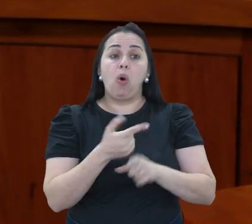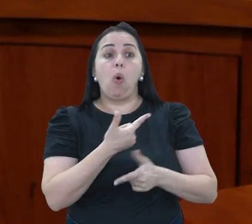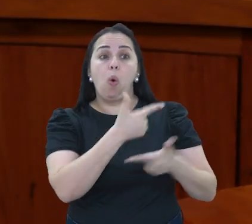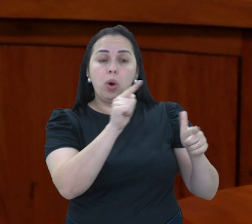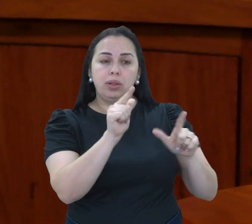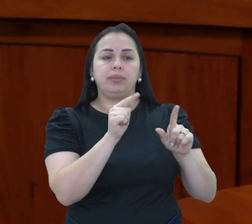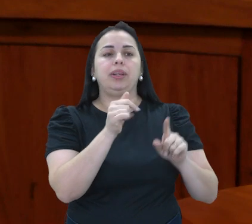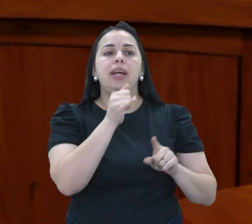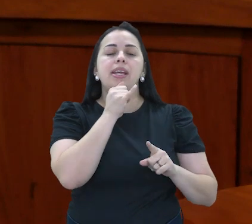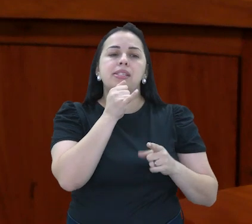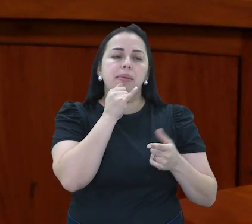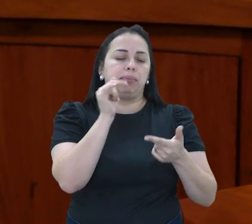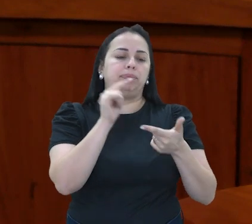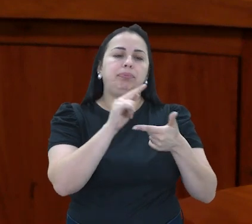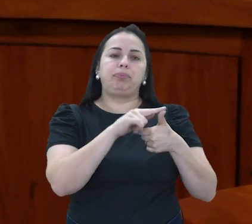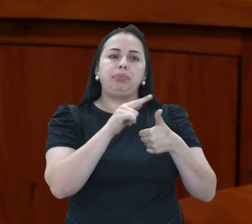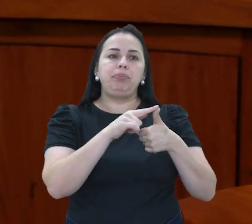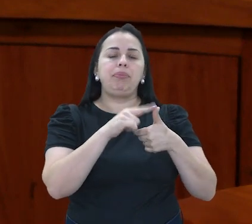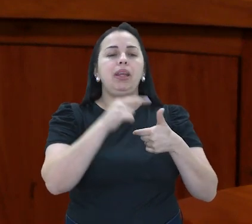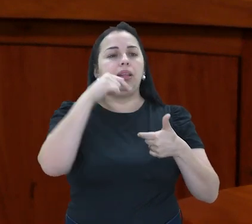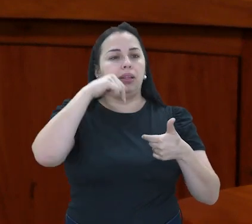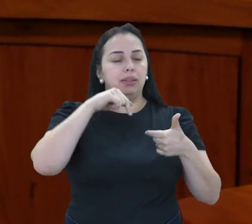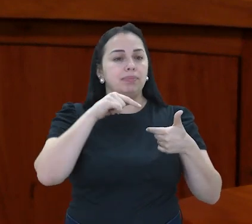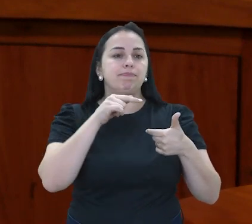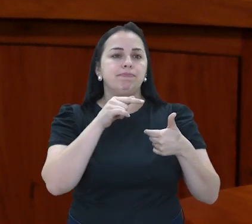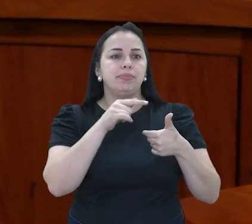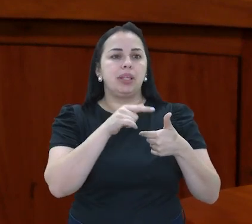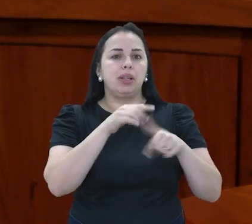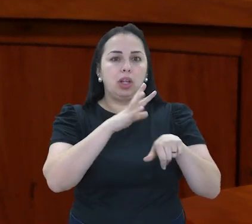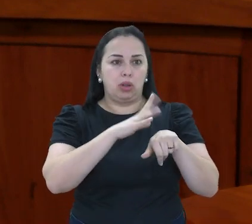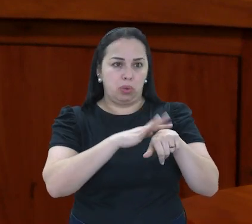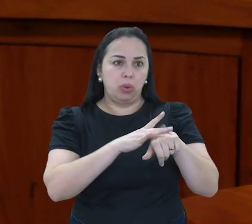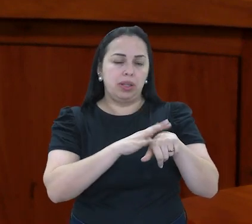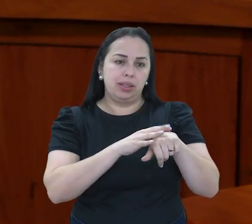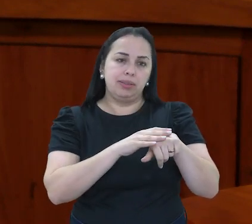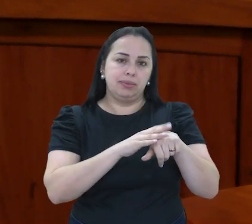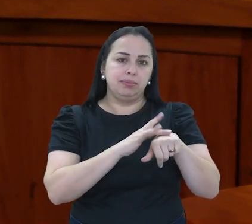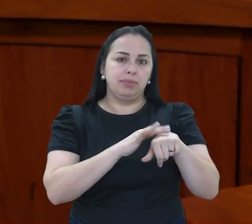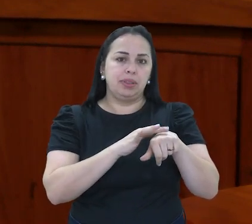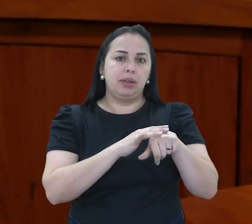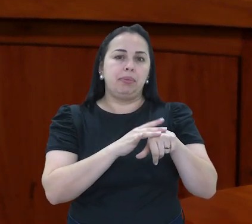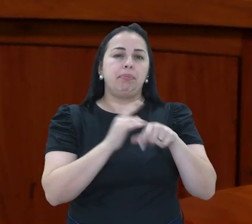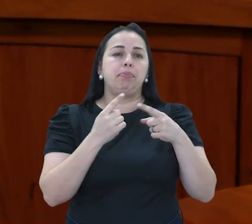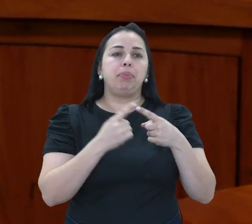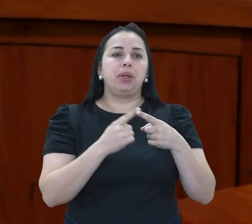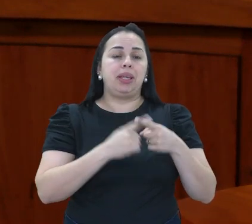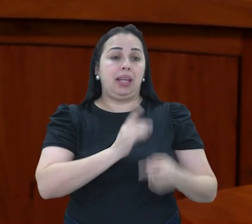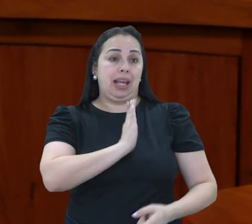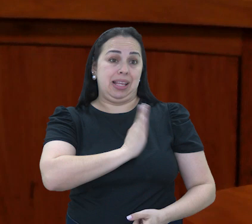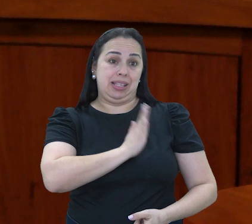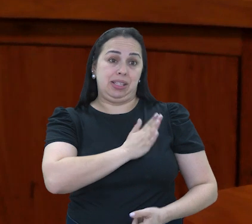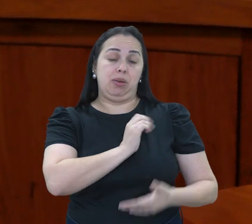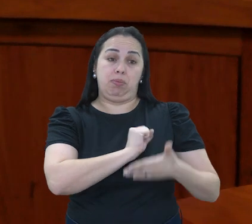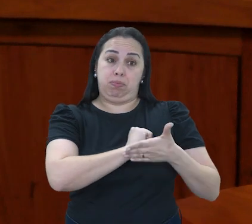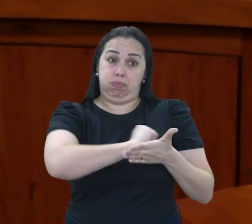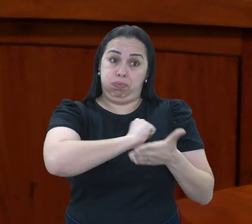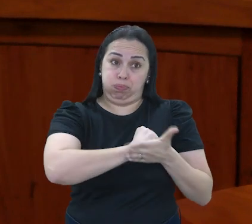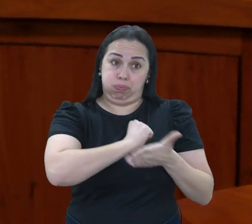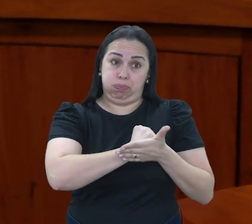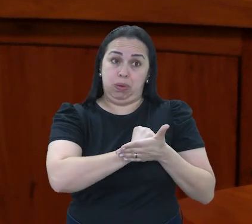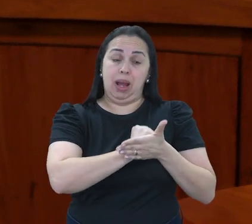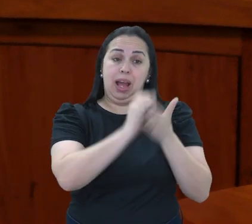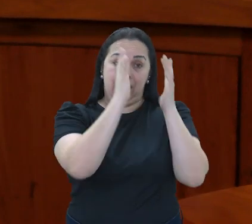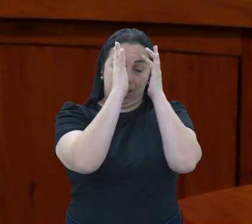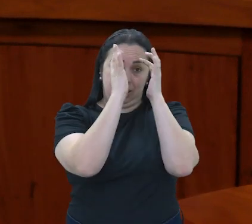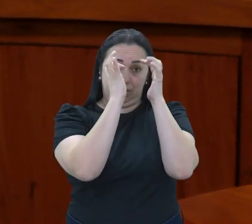outras causas para a demência, como a demência vascular, de origem vascular, que ocorre devido aos pequenos